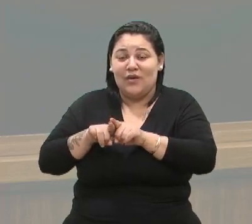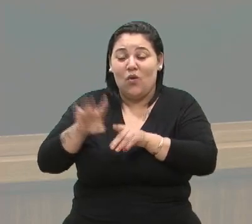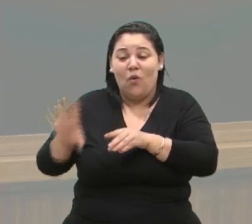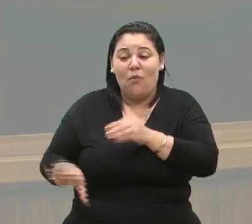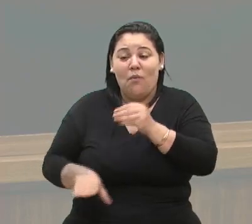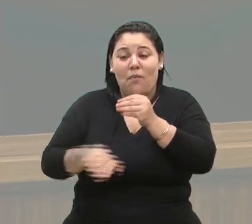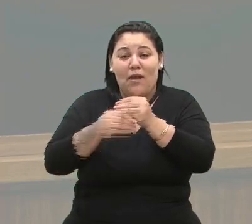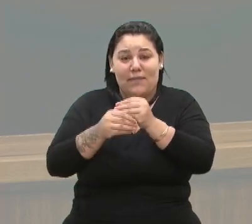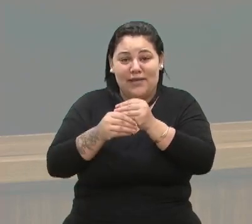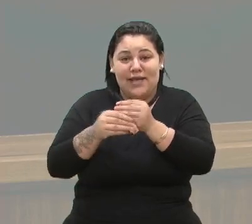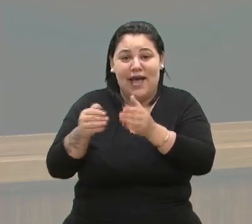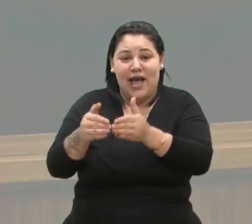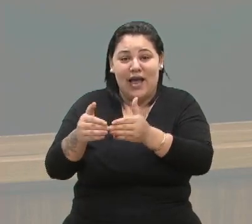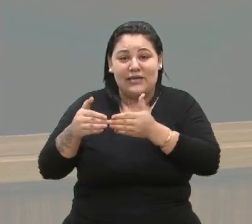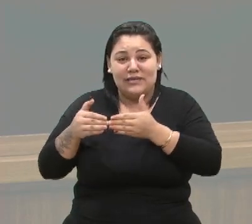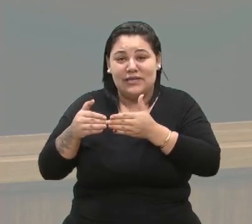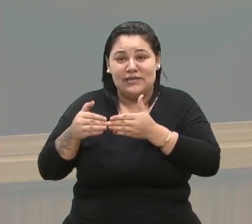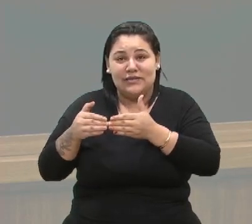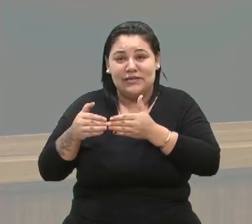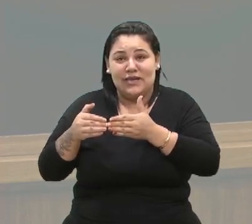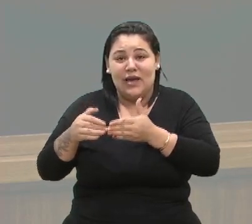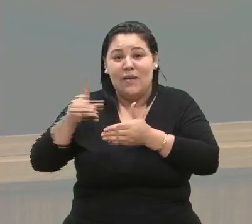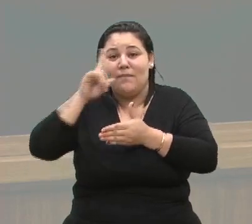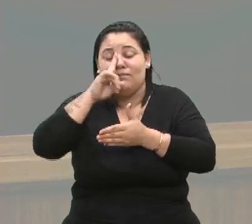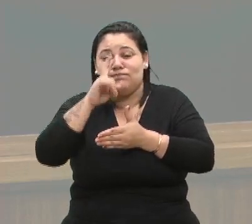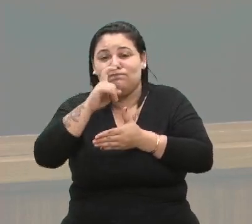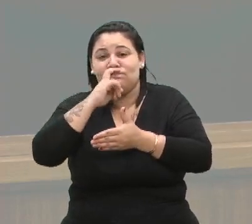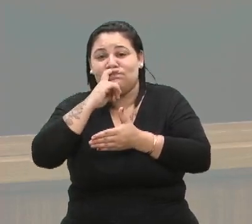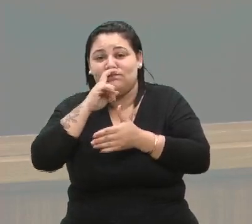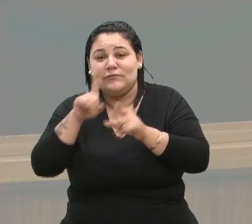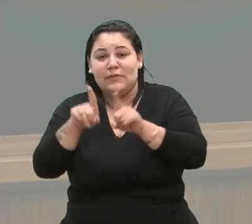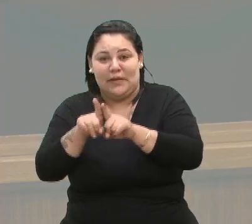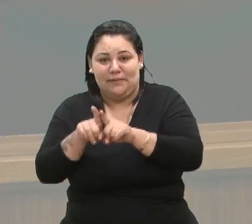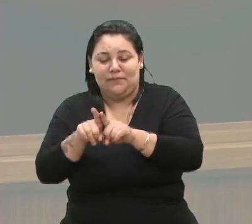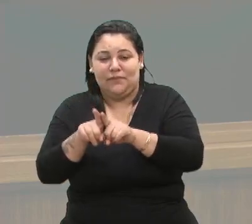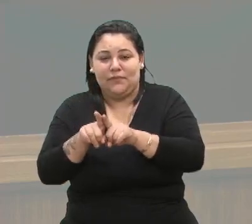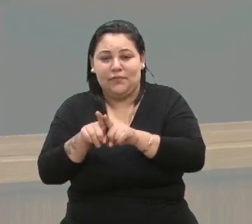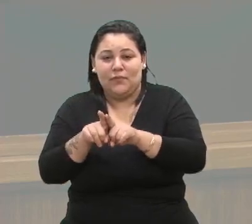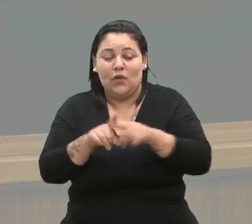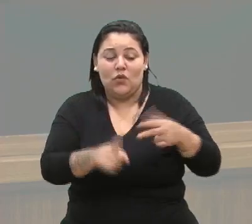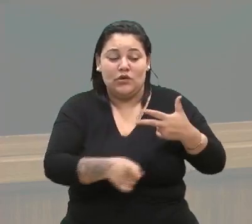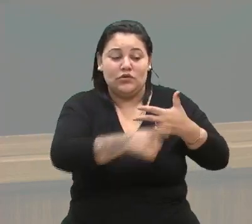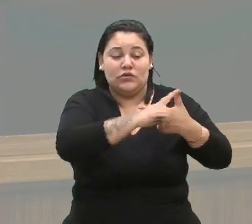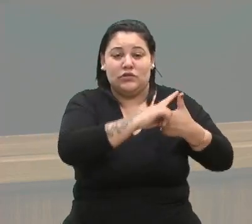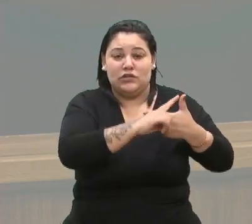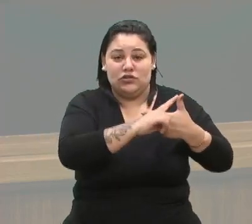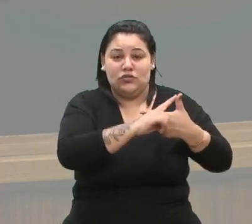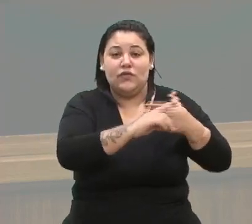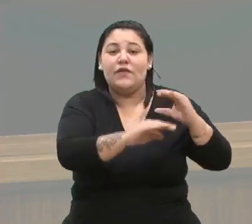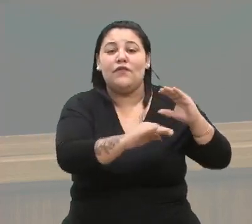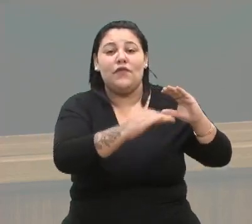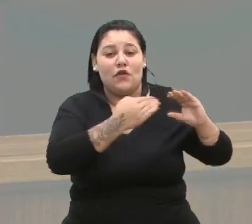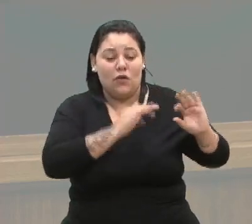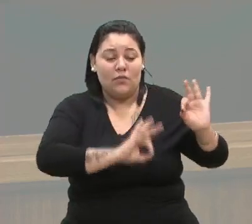licença paternidade e maternidade. O Poder Executivo mandou essa medida